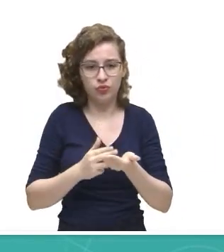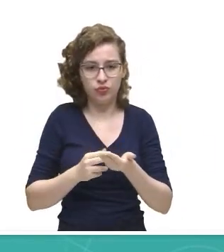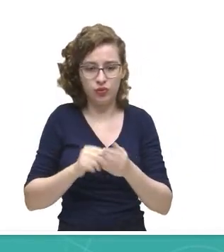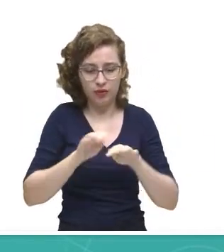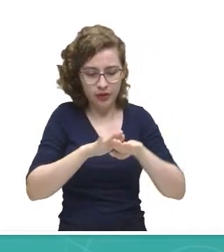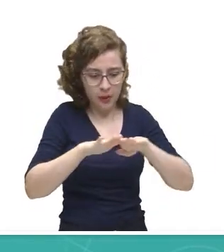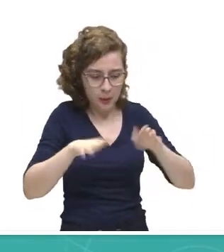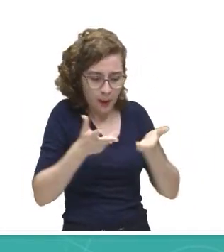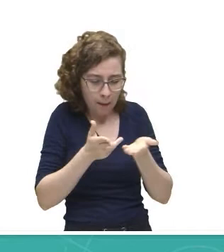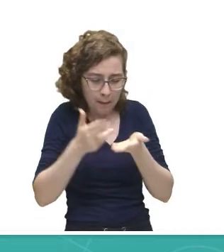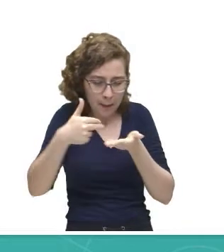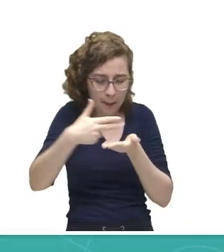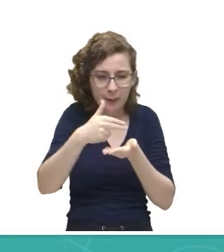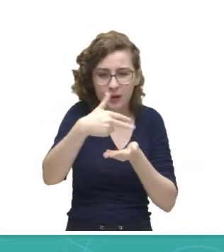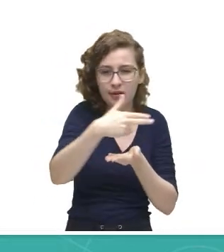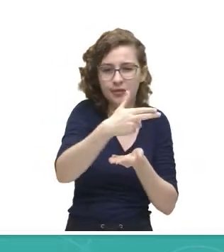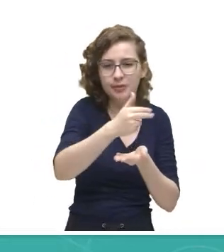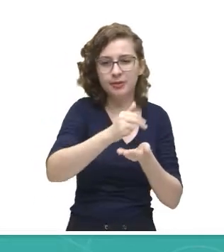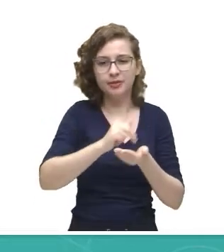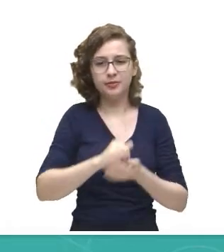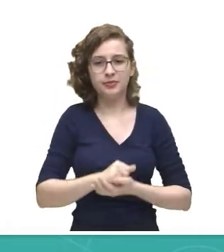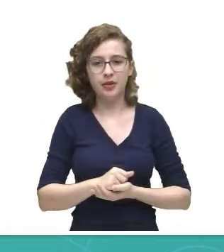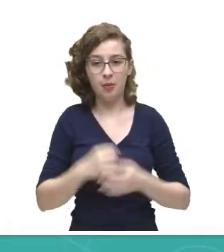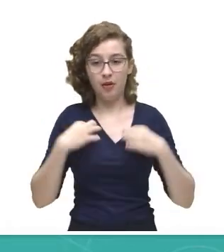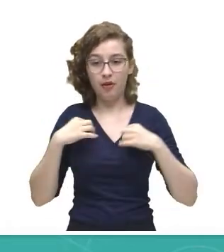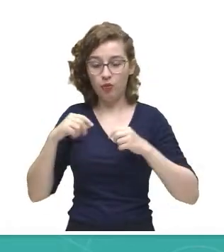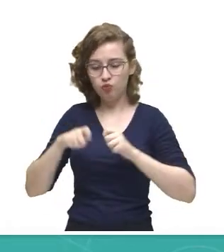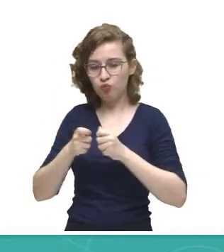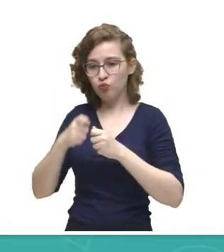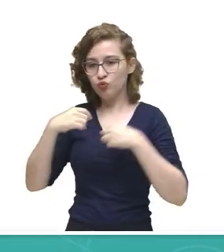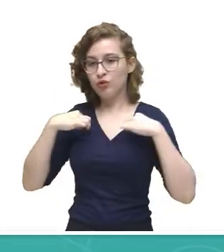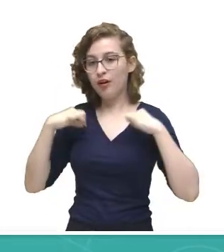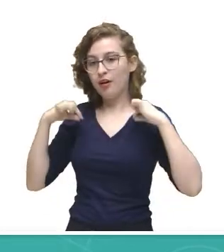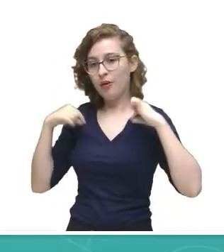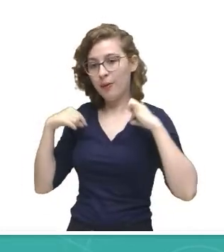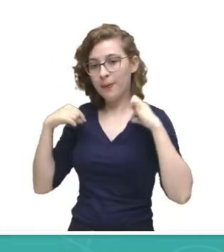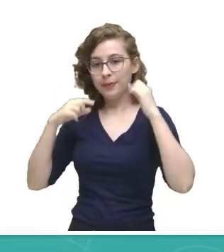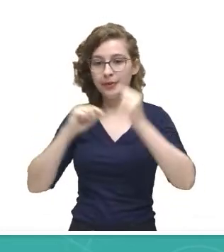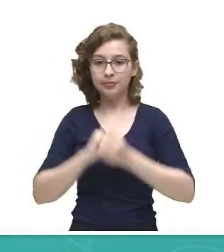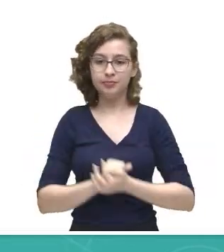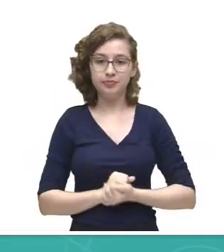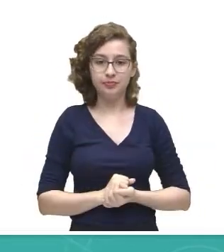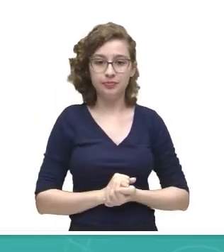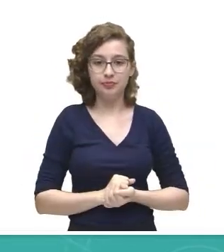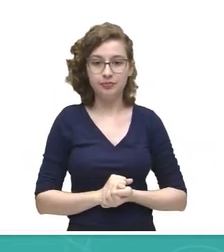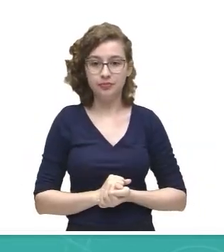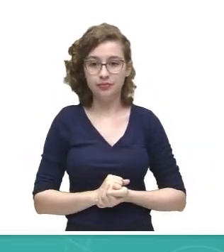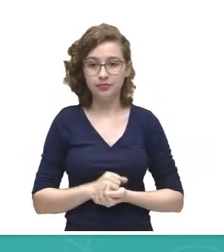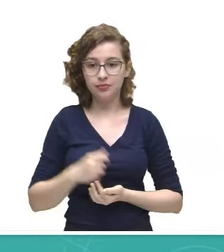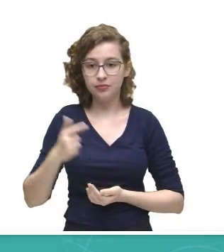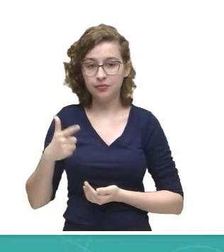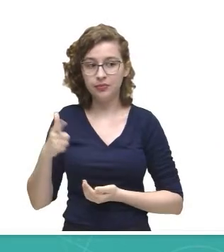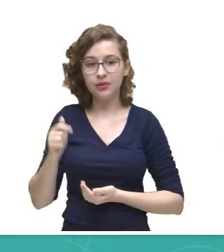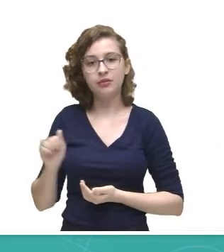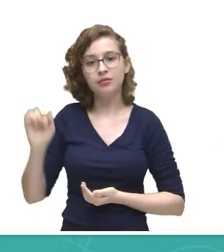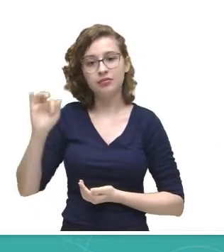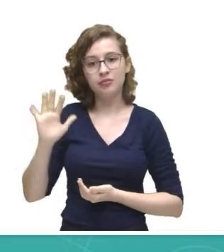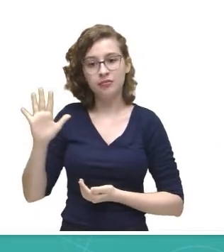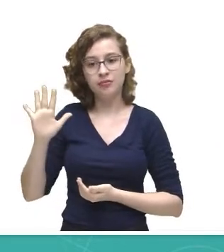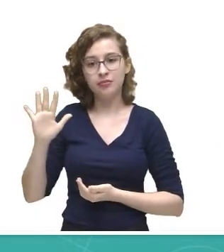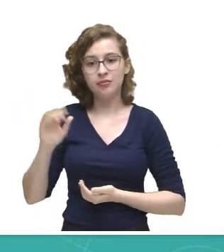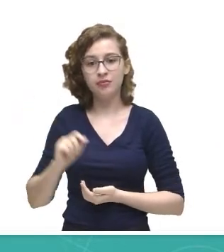pano e fazer ali, né, as vestimentas das pessoas deste feudo. Na segunda imagem, nós temos